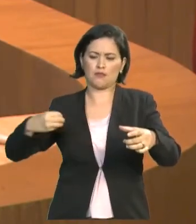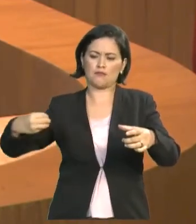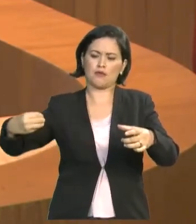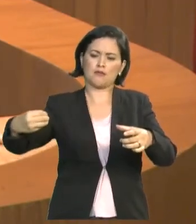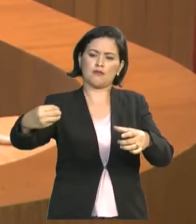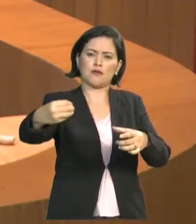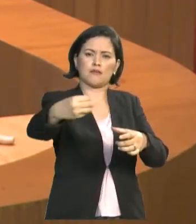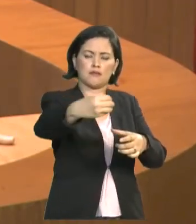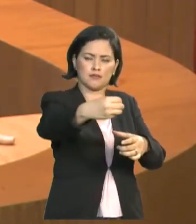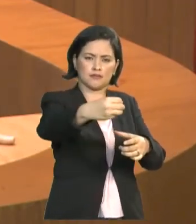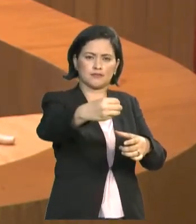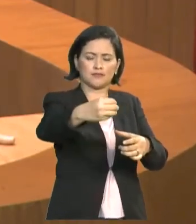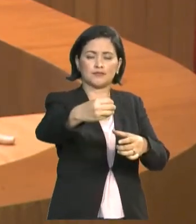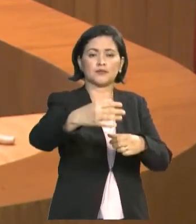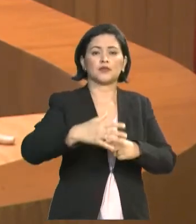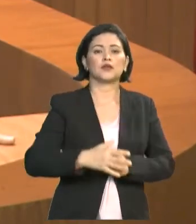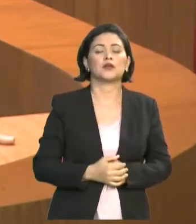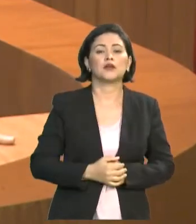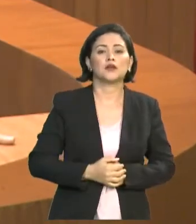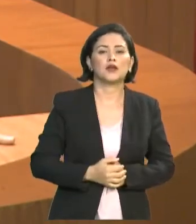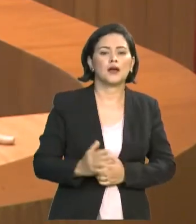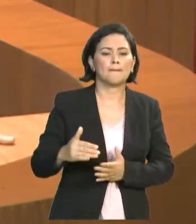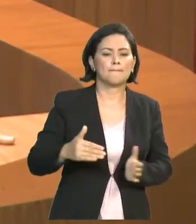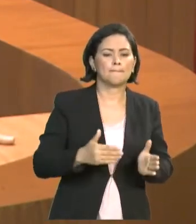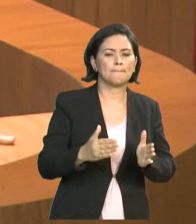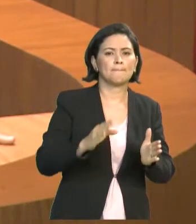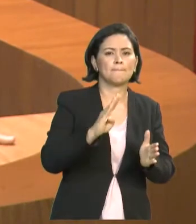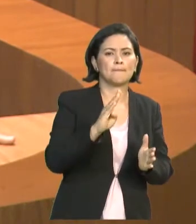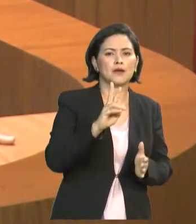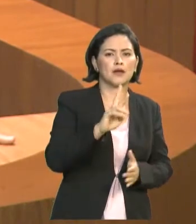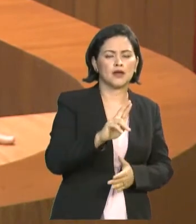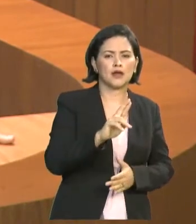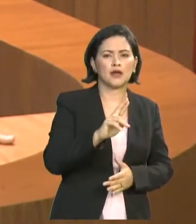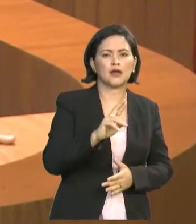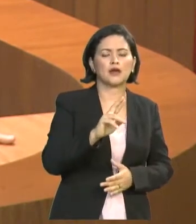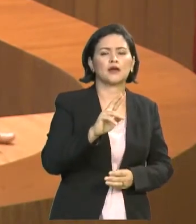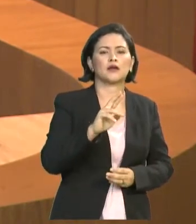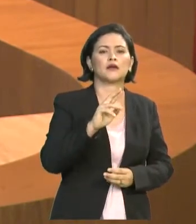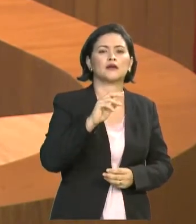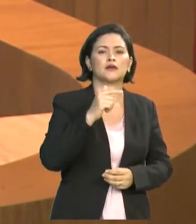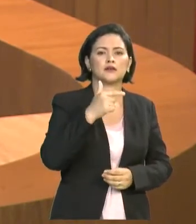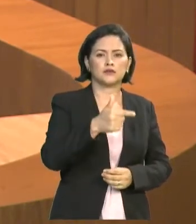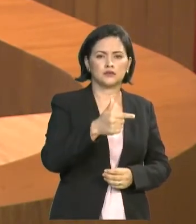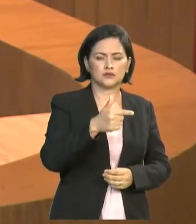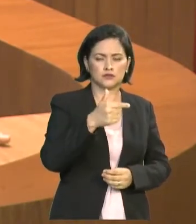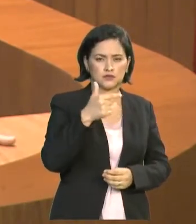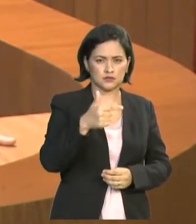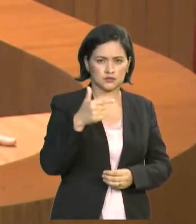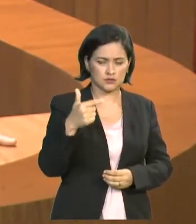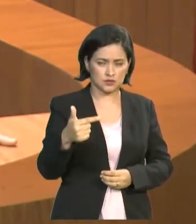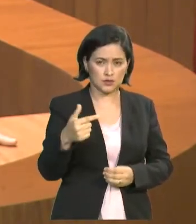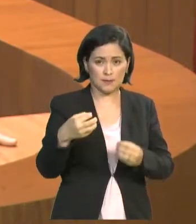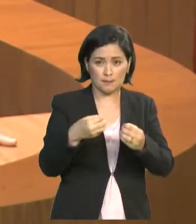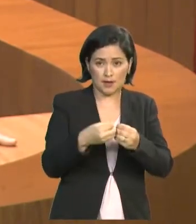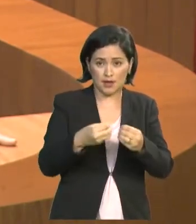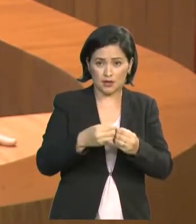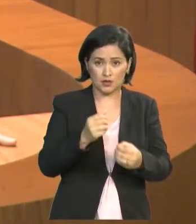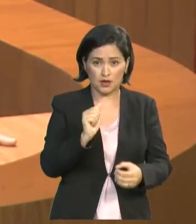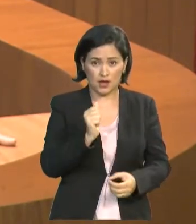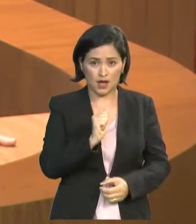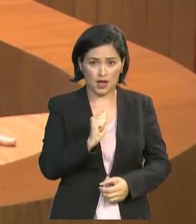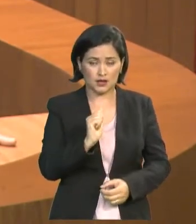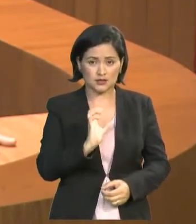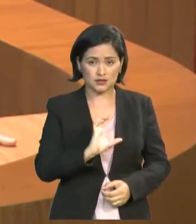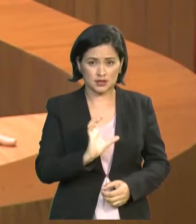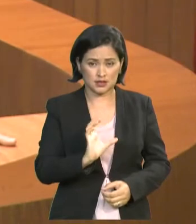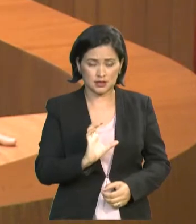de 152 quilômetros da 11ª Siretran de Açailândia e a 169 quilômetros